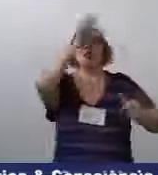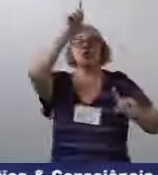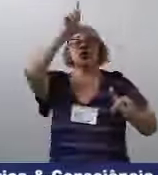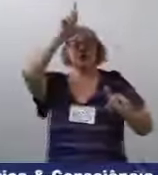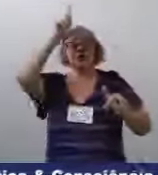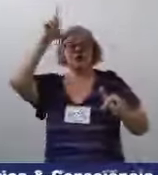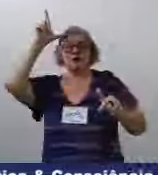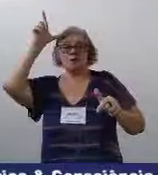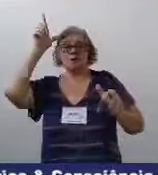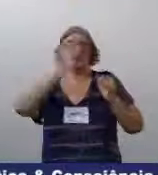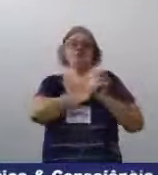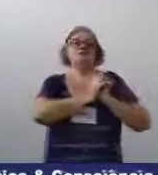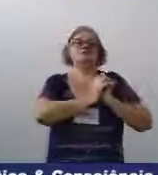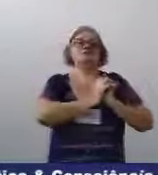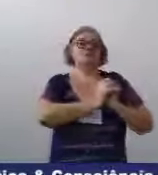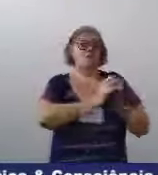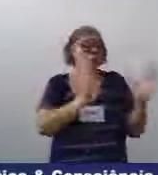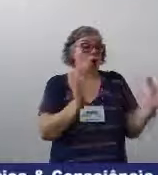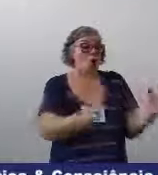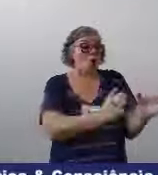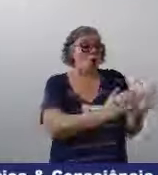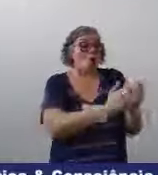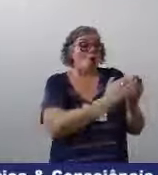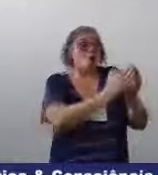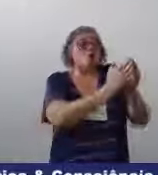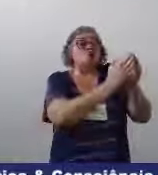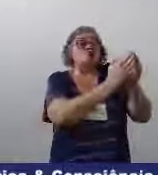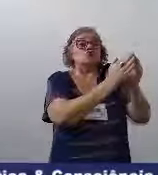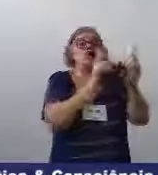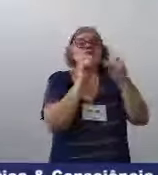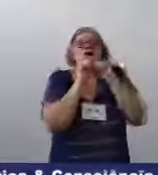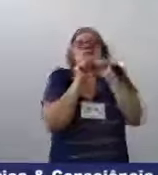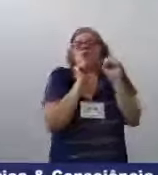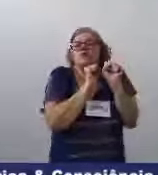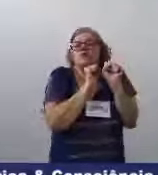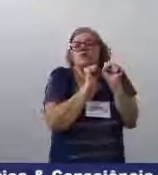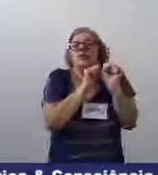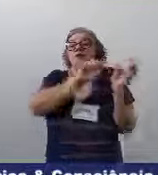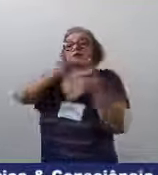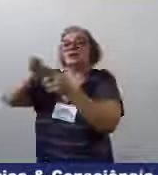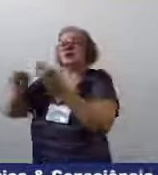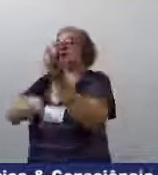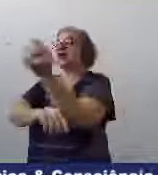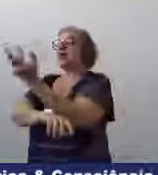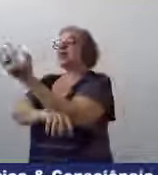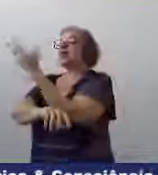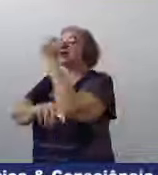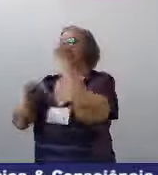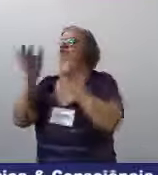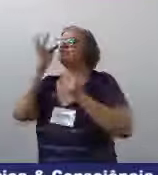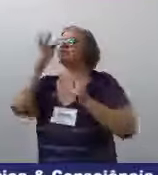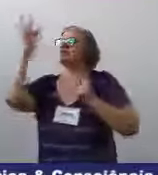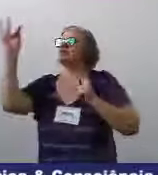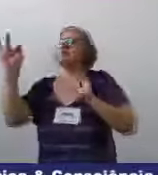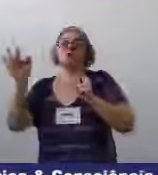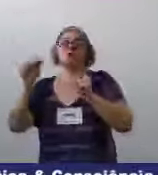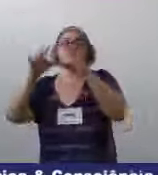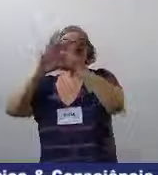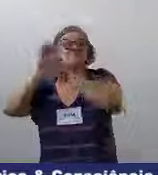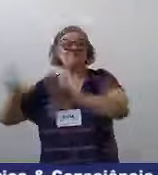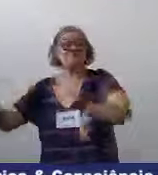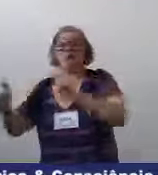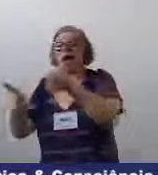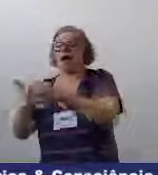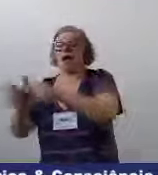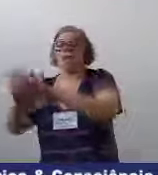Alemanha, congelam no inverno e degelam na primavera. Isso é um